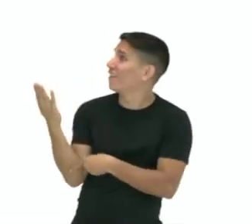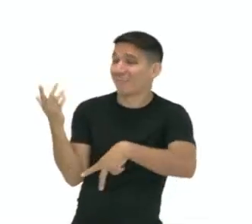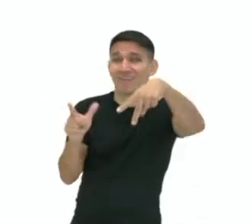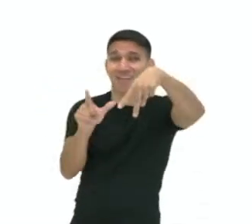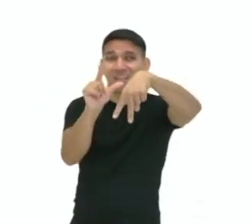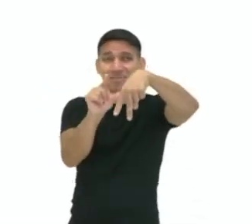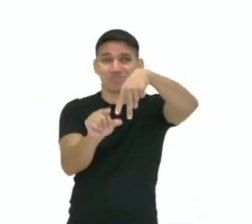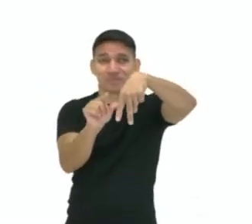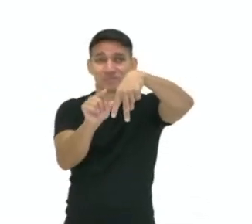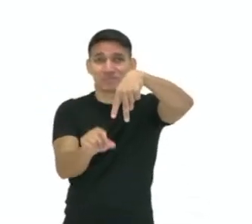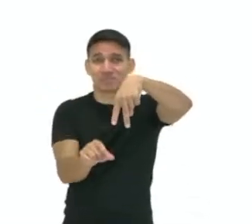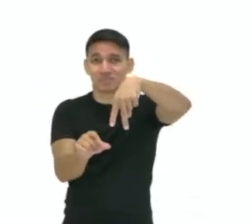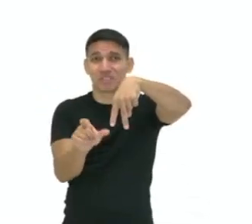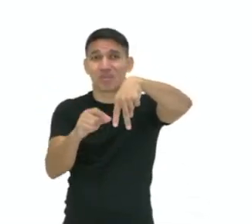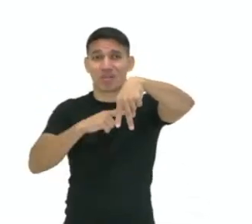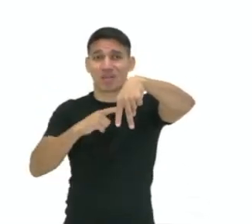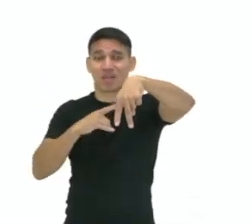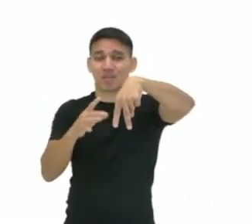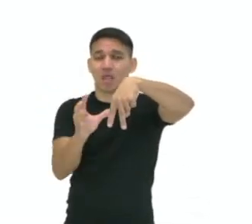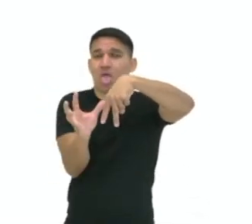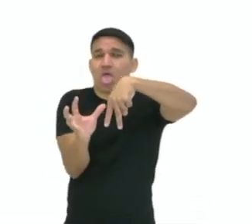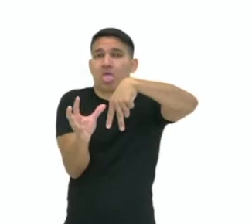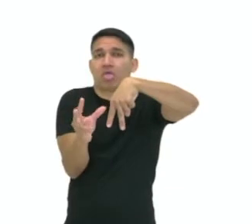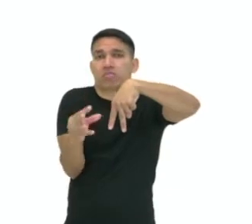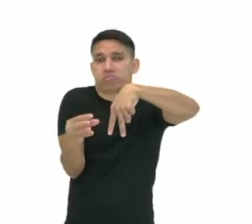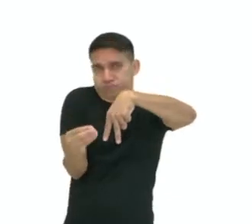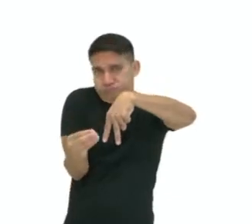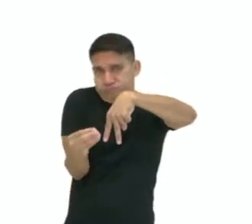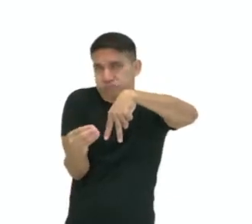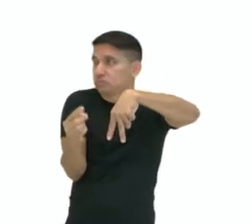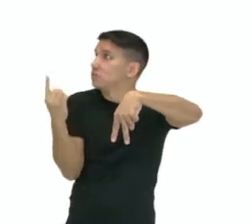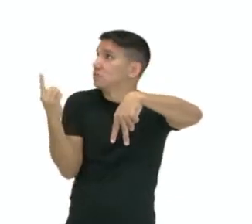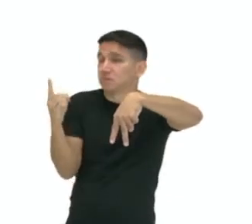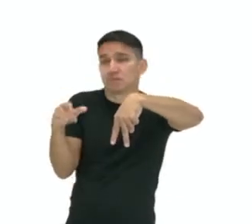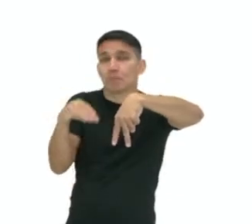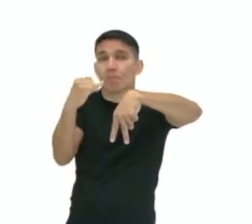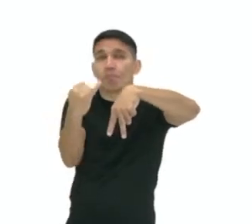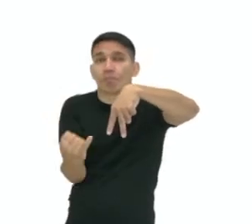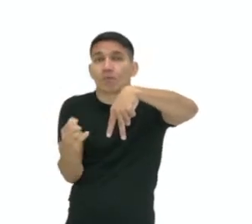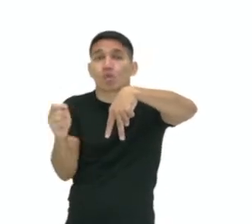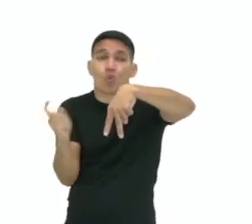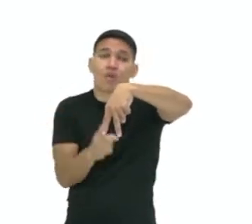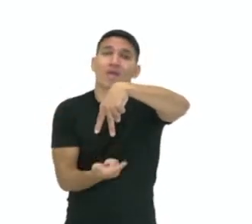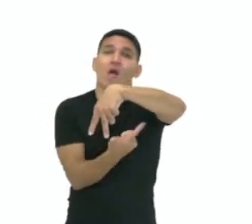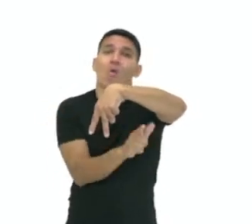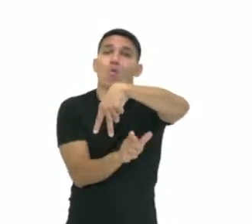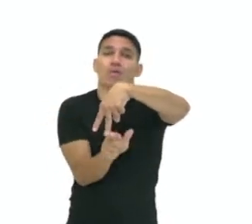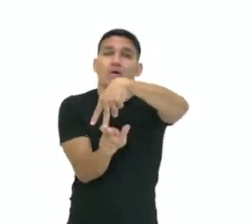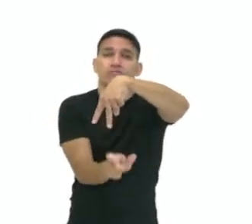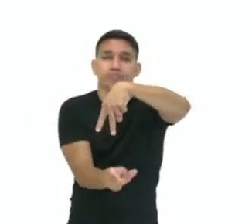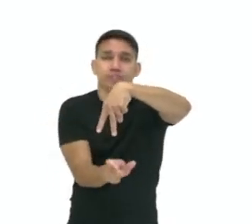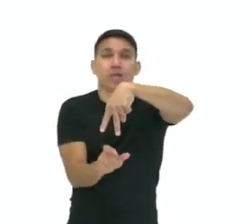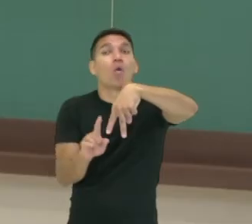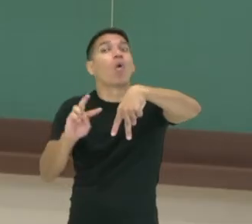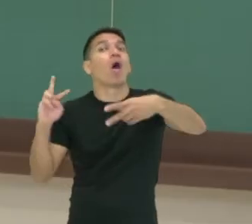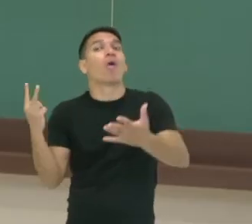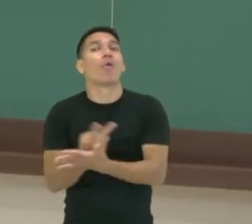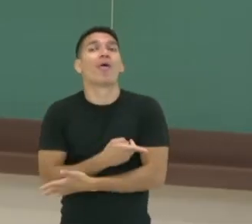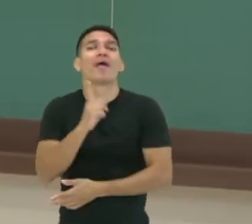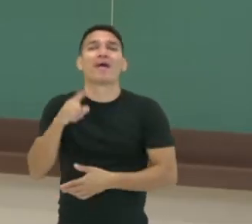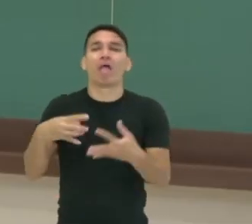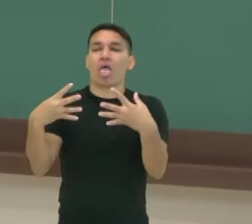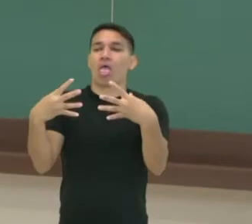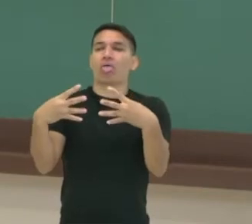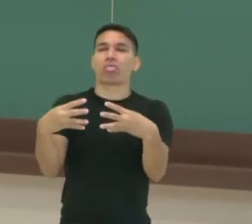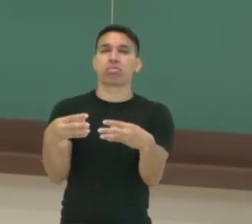perna da esquerda é mais fininha que a perna da direita. Ou seja, ocorreu uma